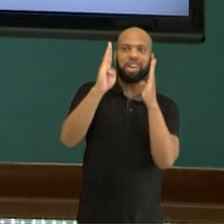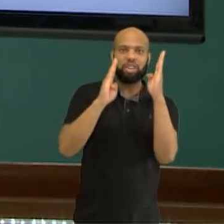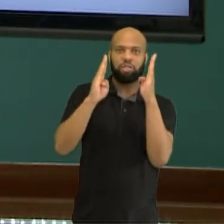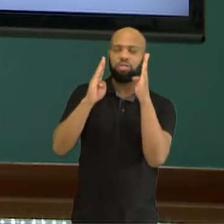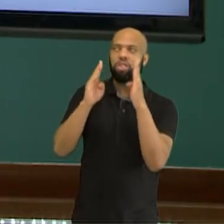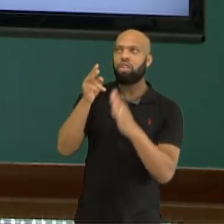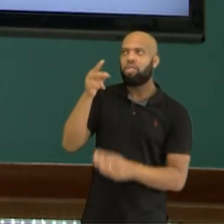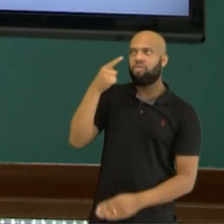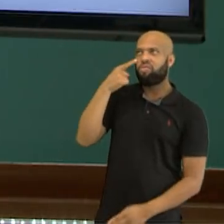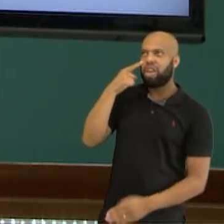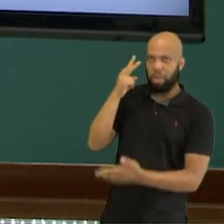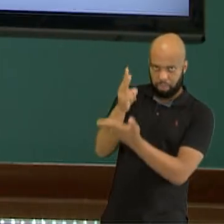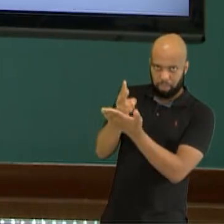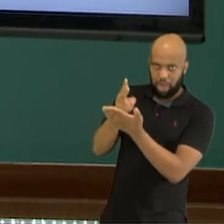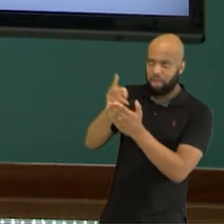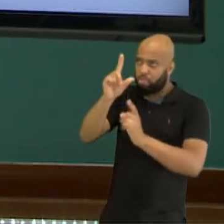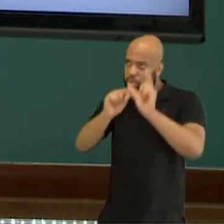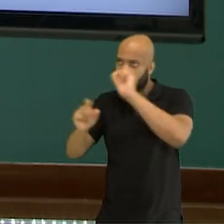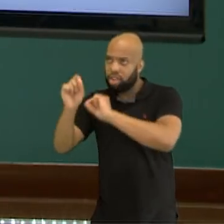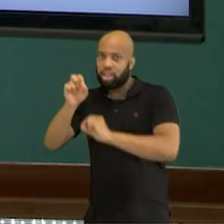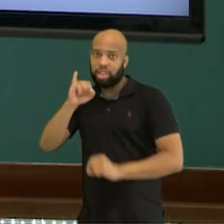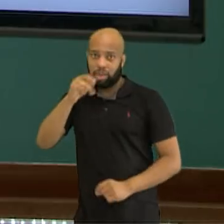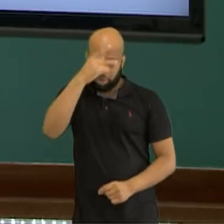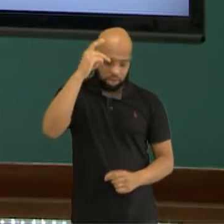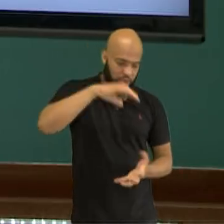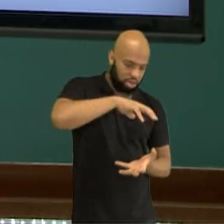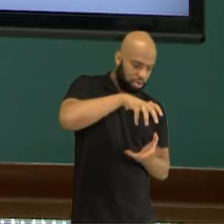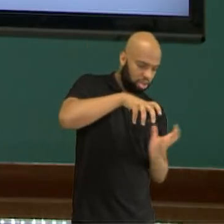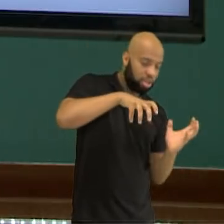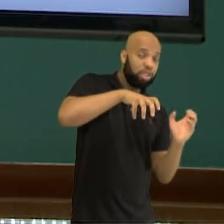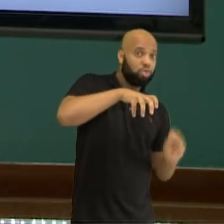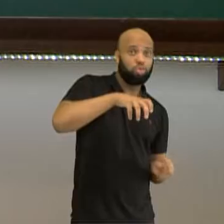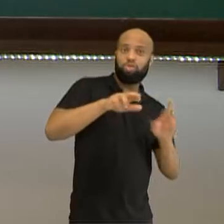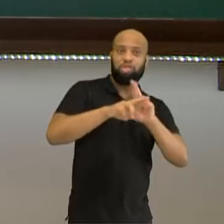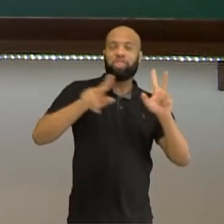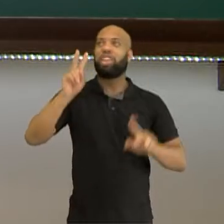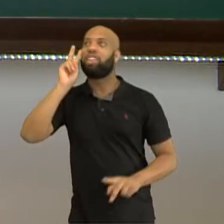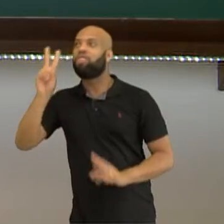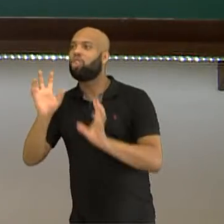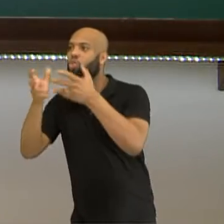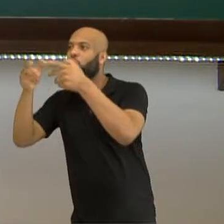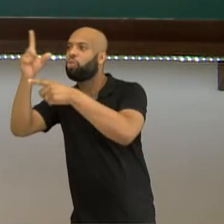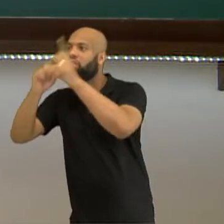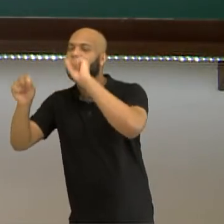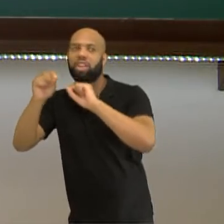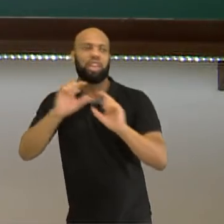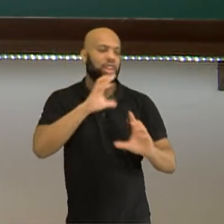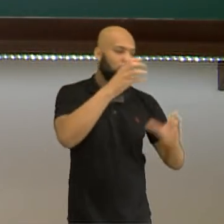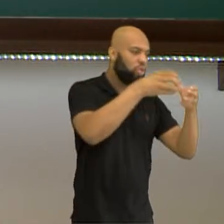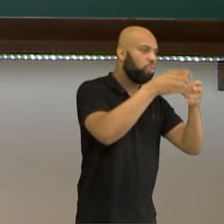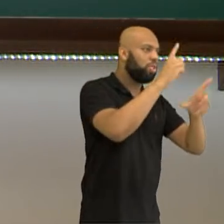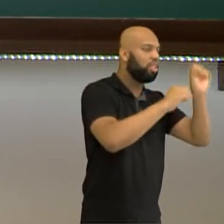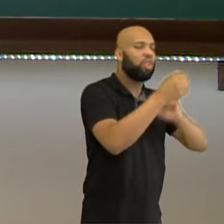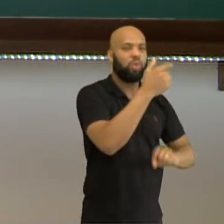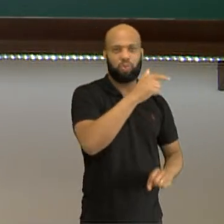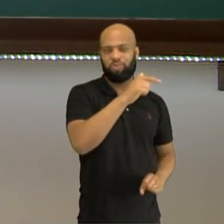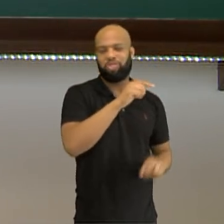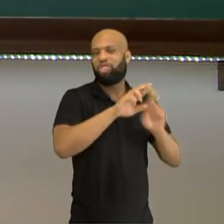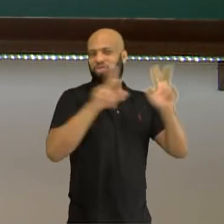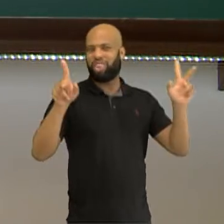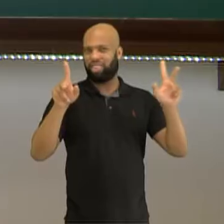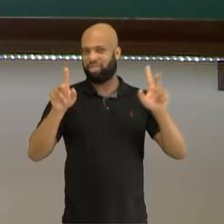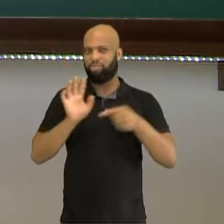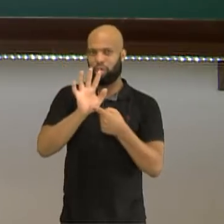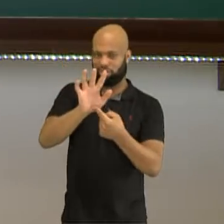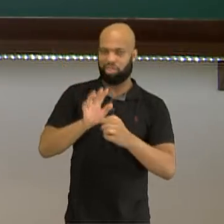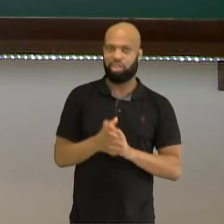mesmas constelações que uma pessoa que está no hemisfério sul. E para isso eu trago para vocês aqui um outro objeto. Mas sabendo como que